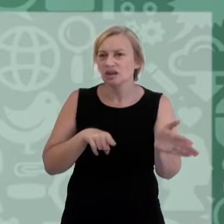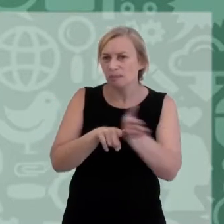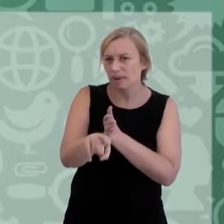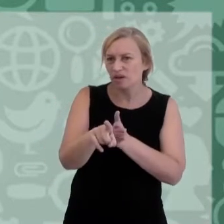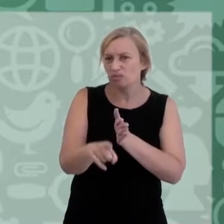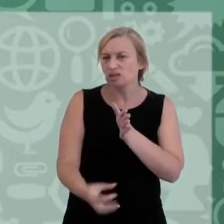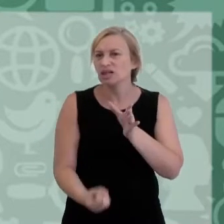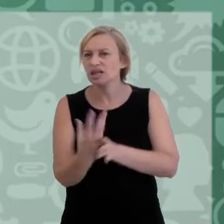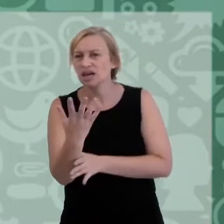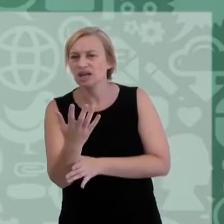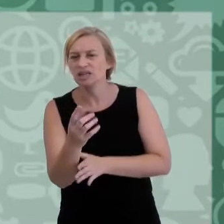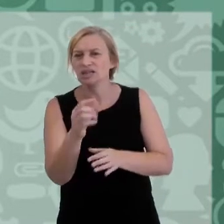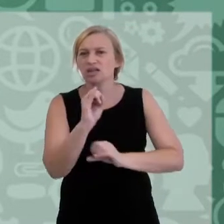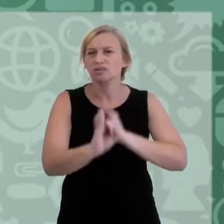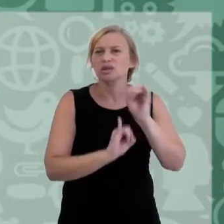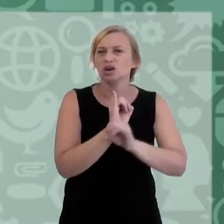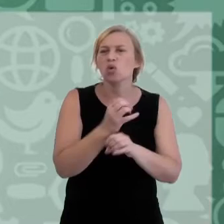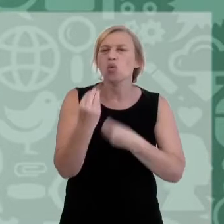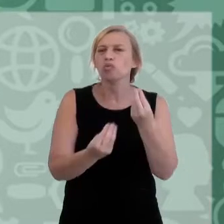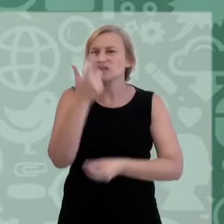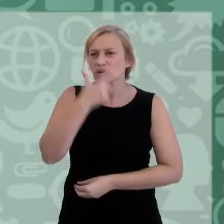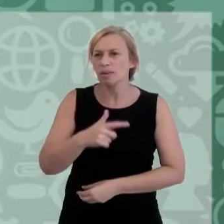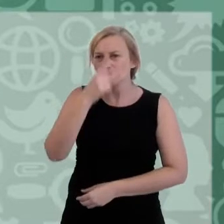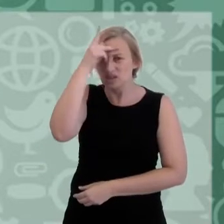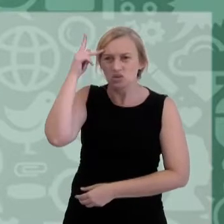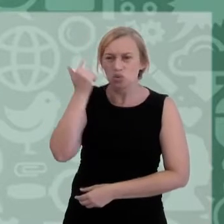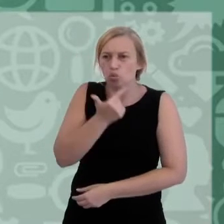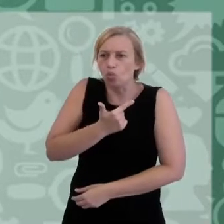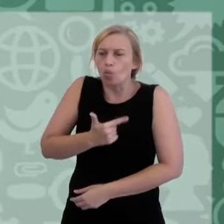pergunta na internet de como ser uma pessoa fria?